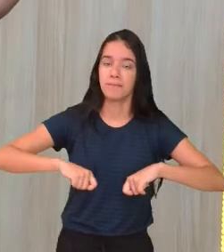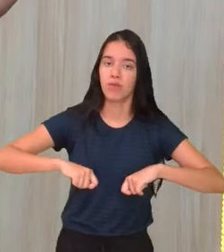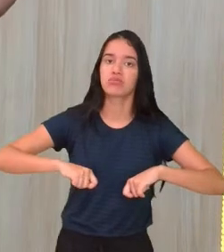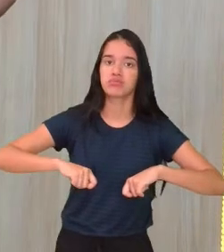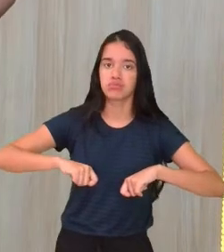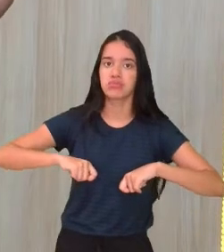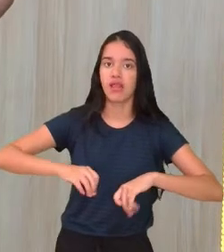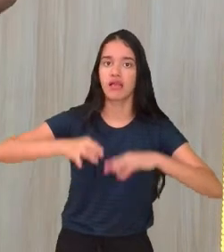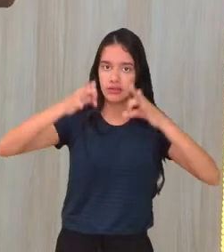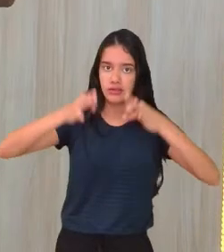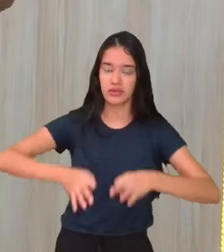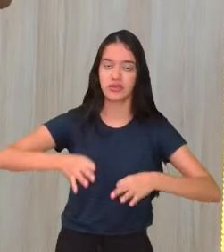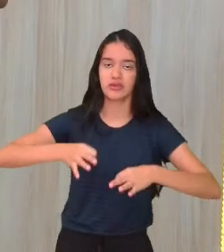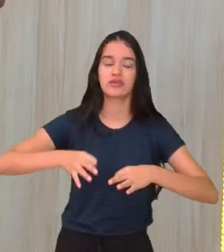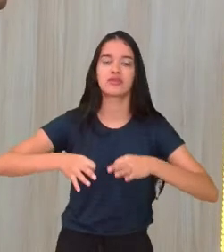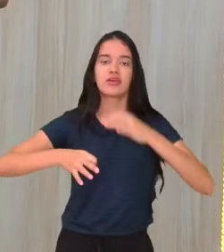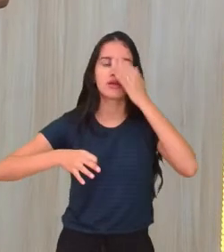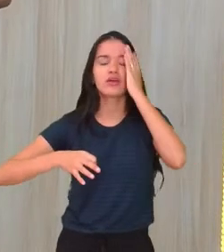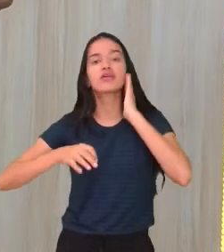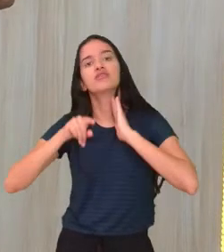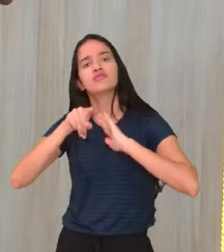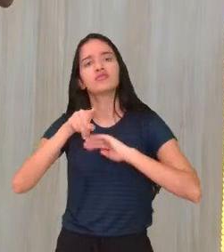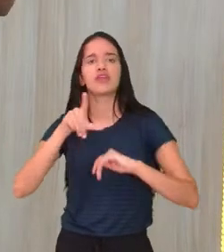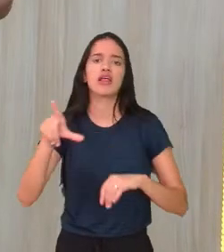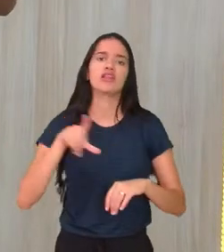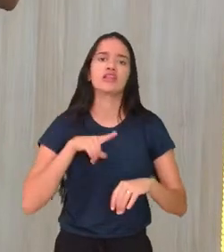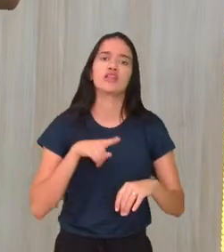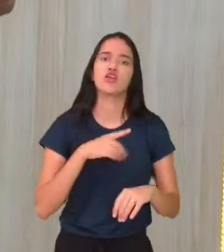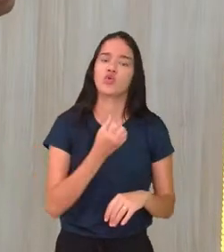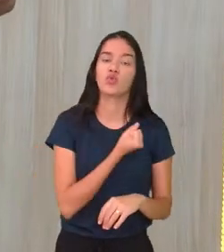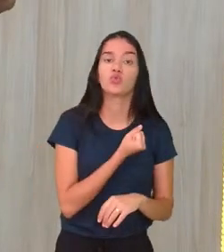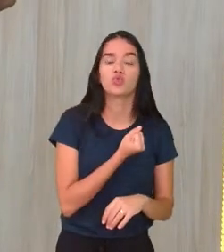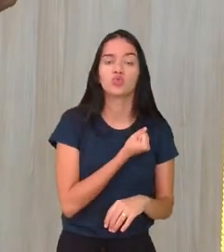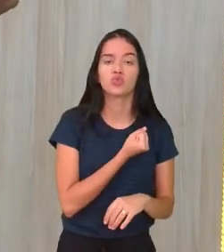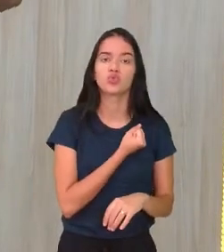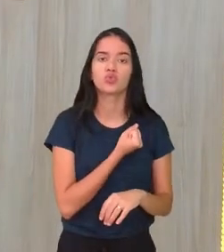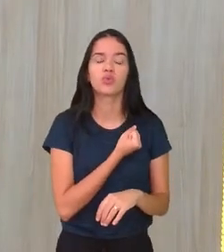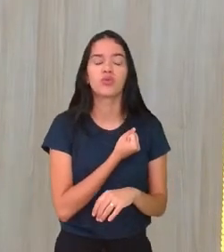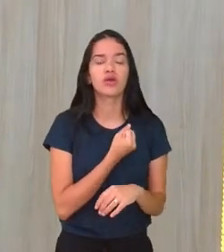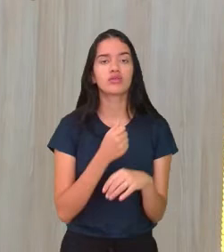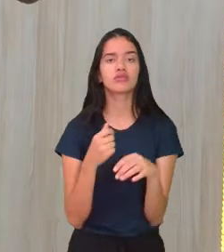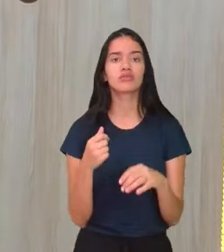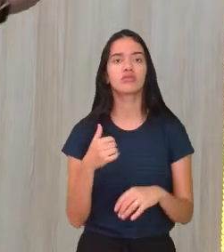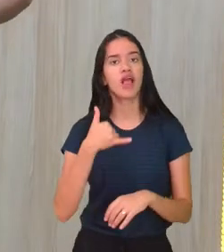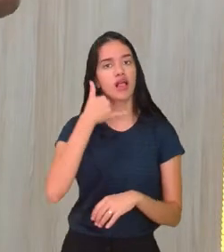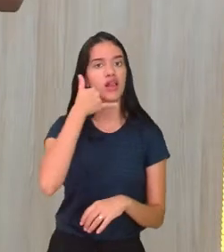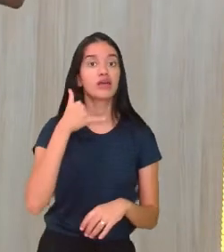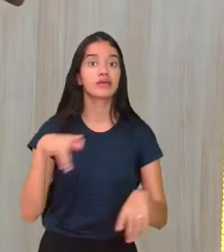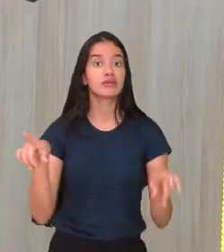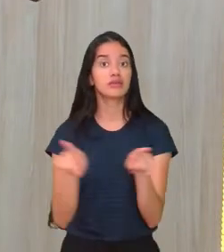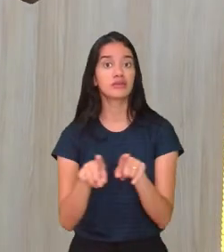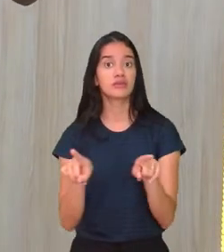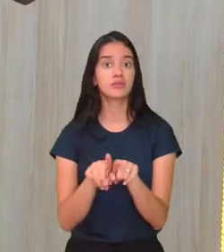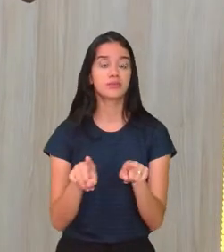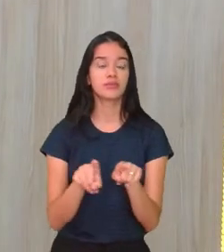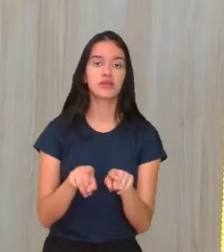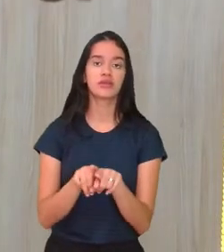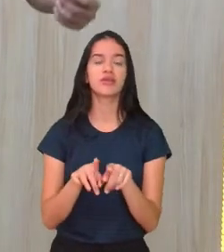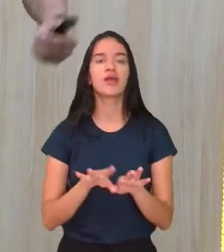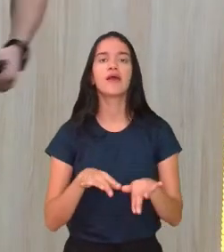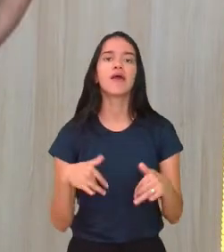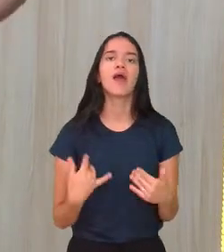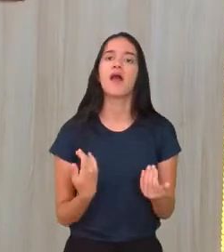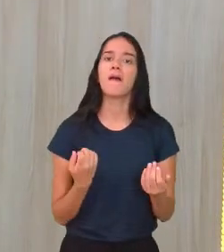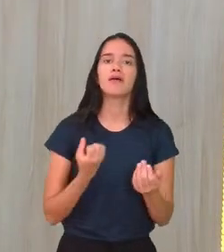possibilidades, certo? De você ter aí um número de telefone, as possibilidades, aumentar o número